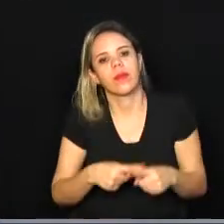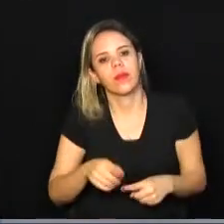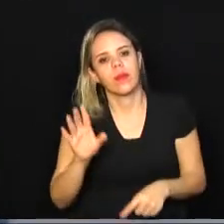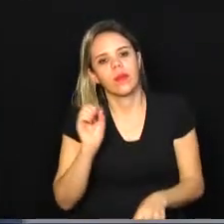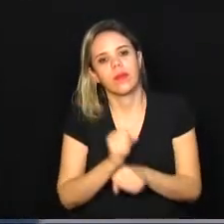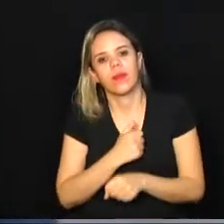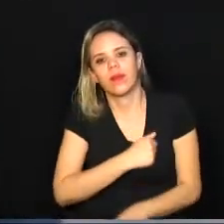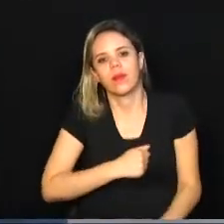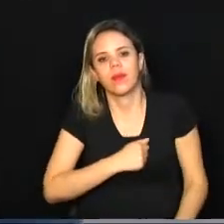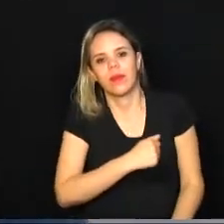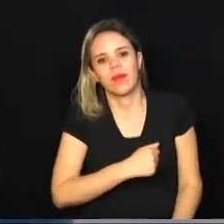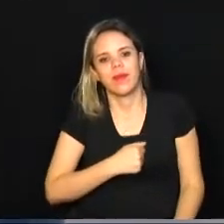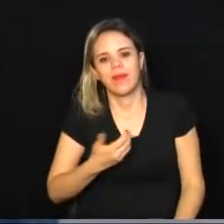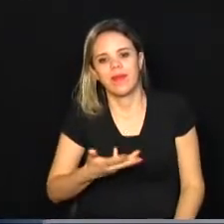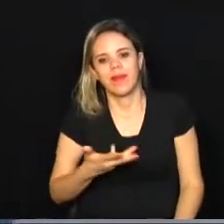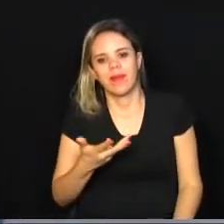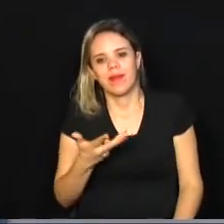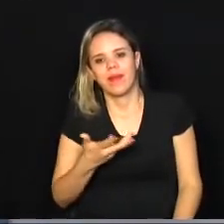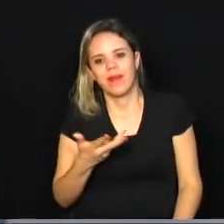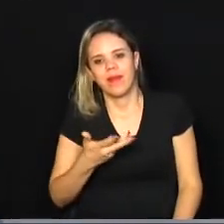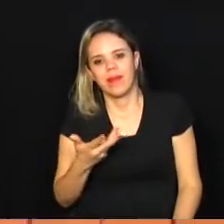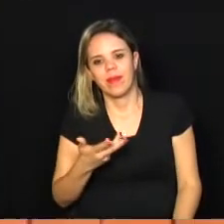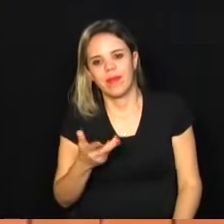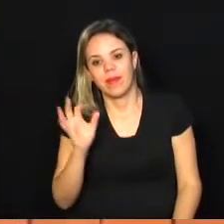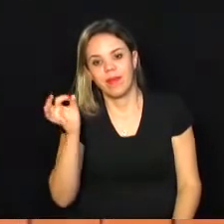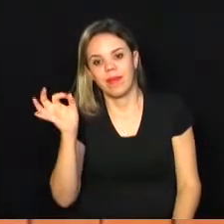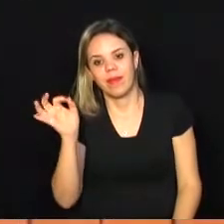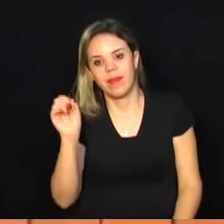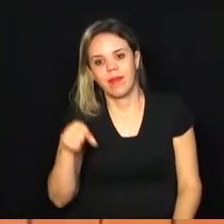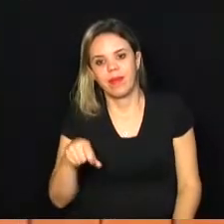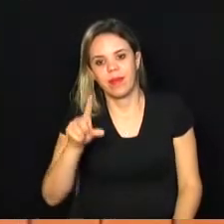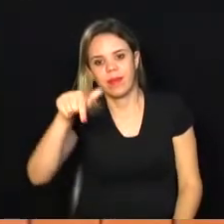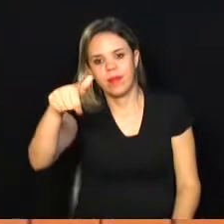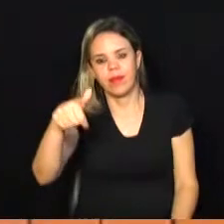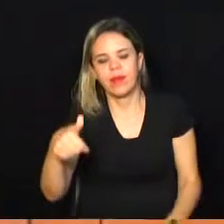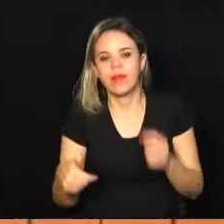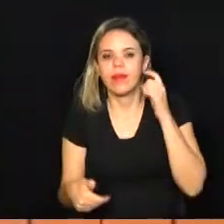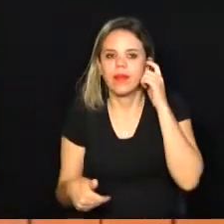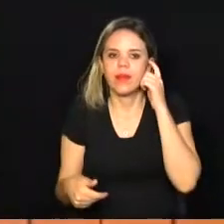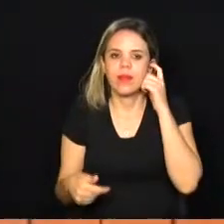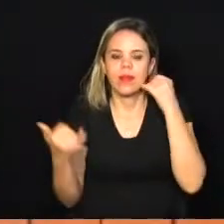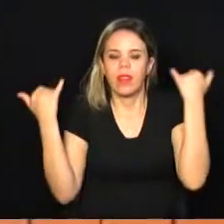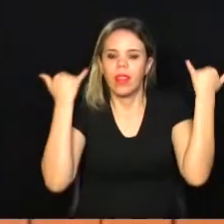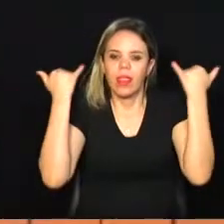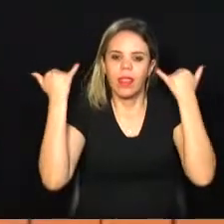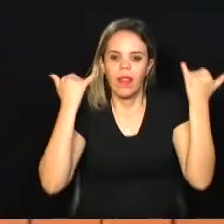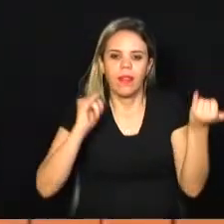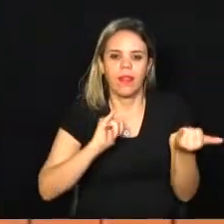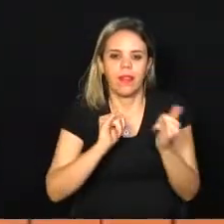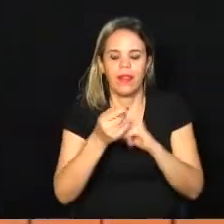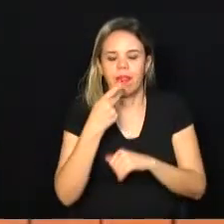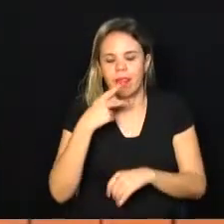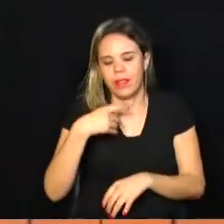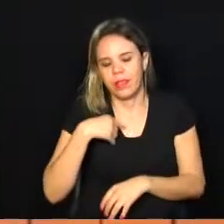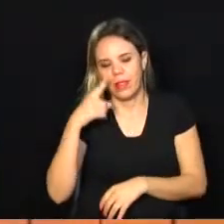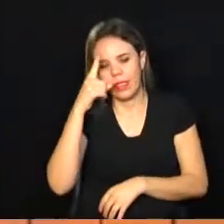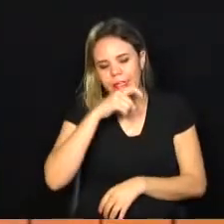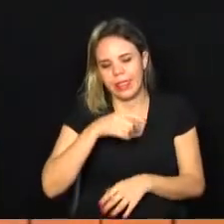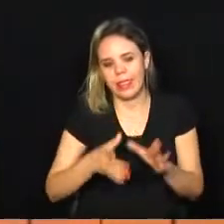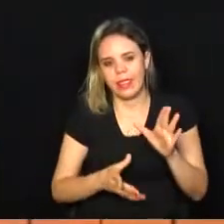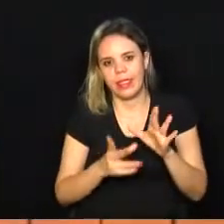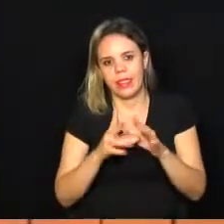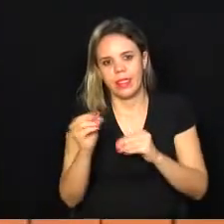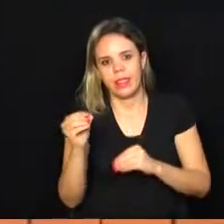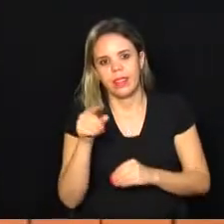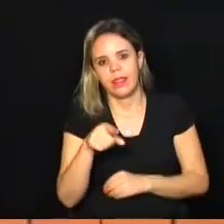morro de saudades da adrenalina. Ah, eu tenho certeza disso, que depois, quando aquele mosquitinho do esporte pica, é difícil de sair.